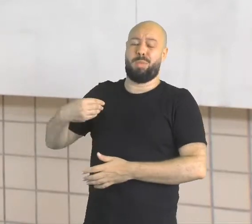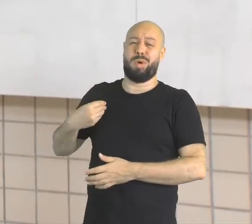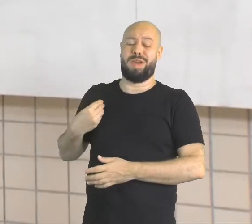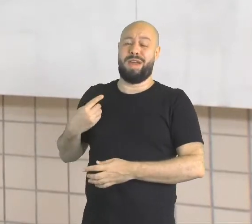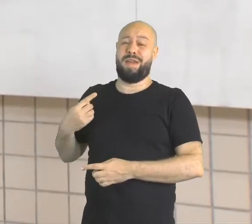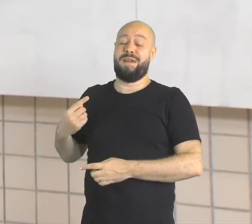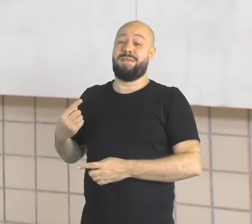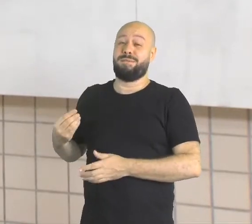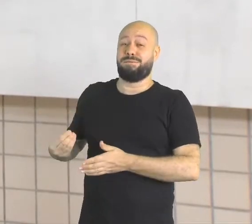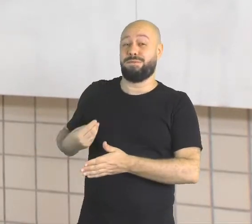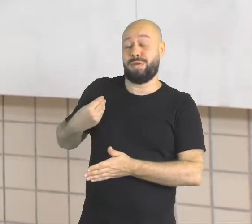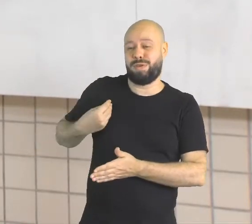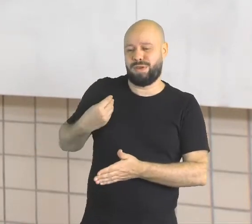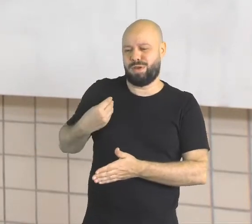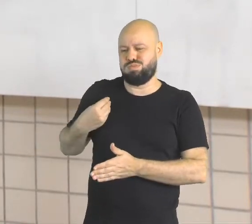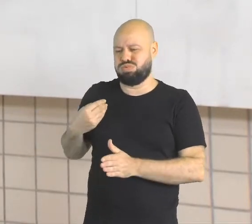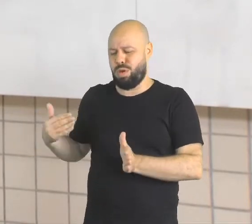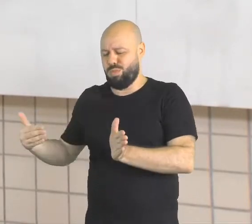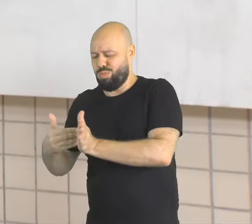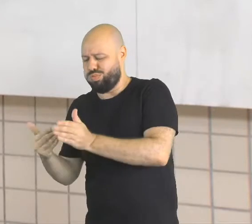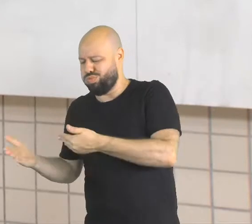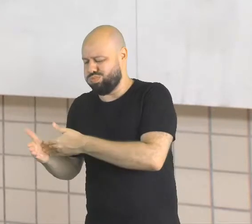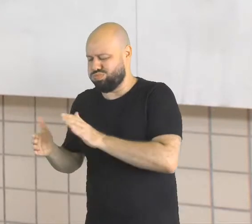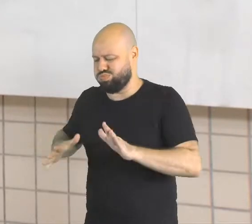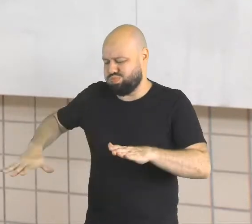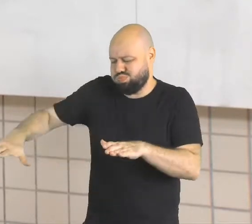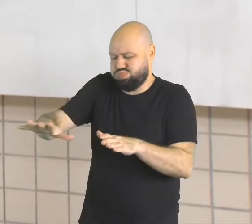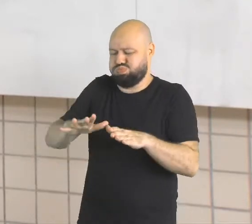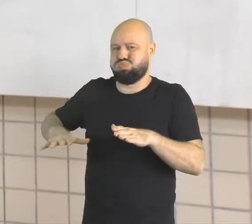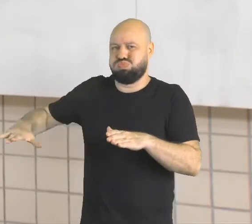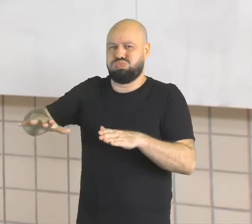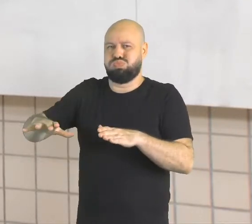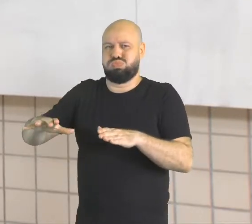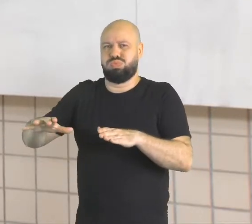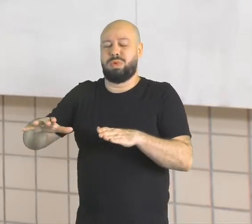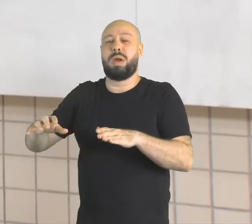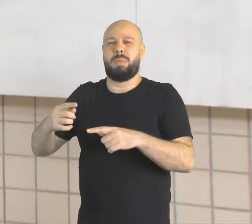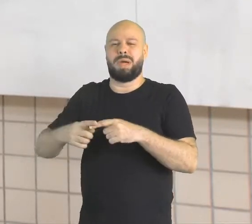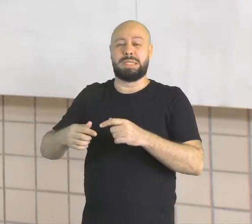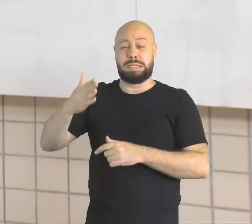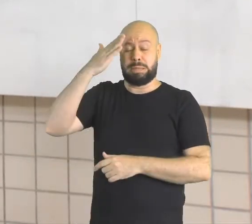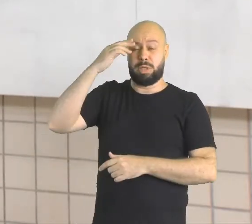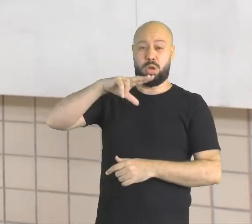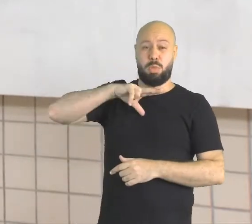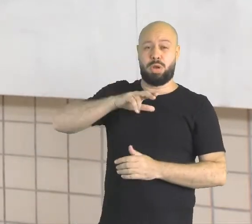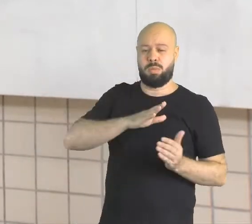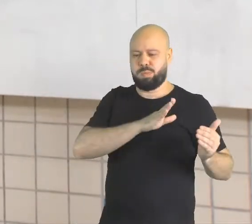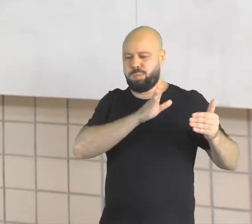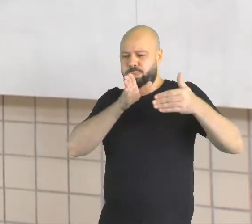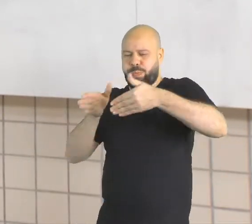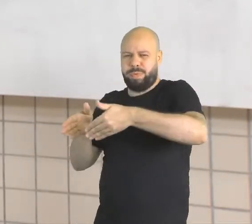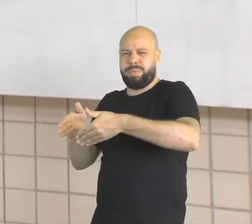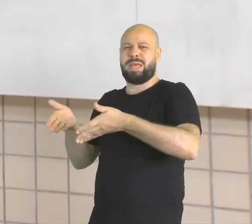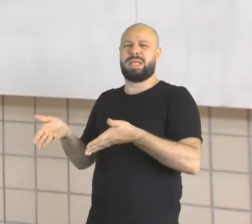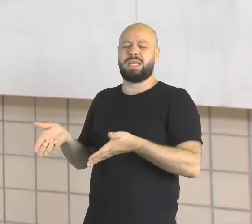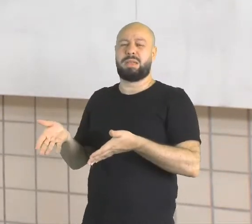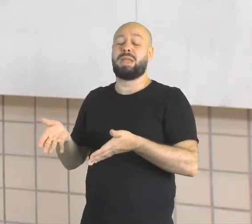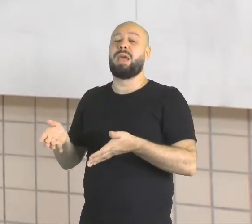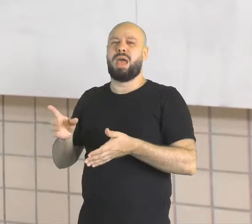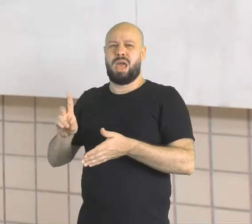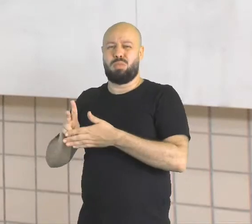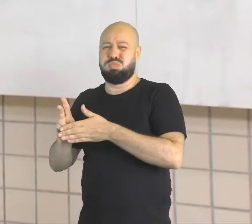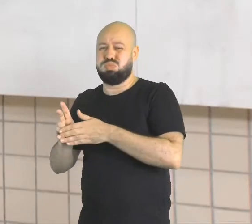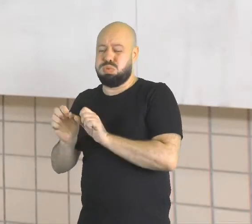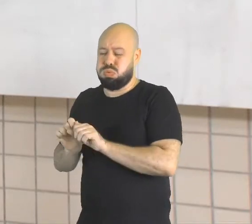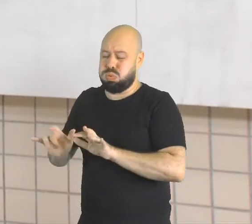limites territoriais. E nós sabemos que quando os portugueses vieram para cá, os indígenas povoavam esse Brasil